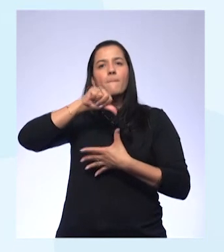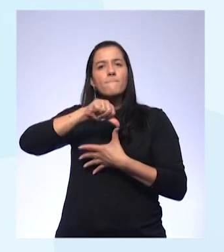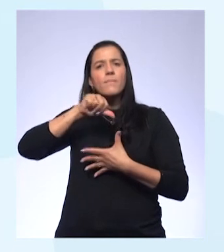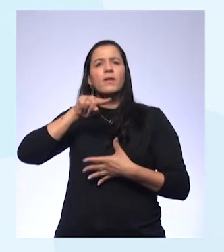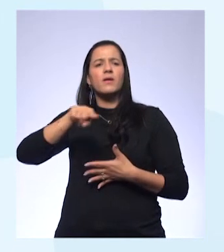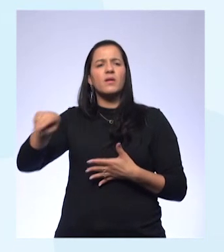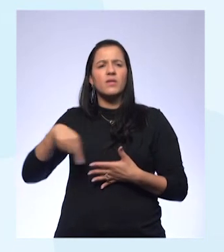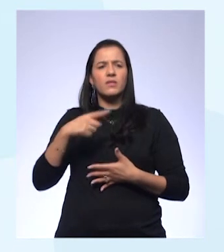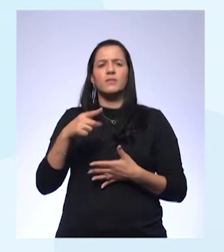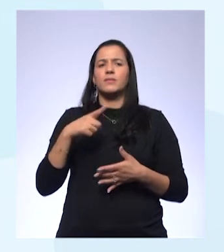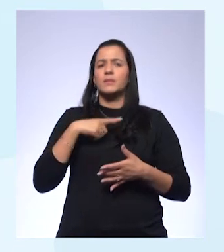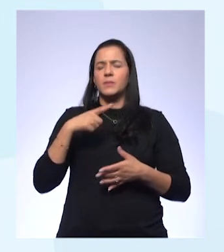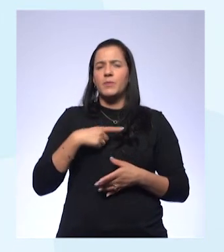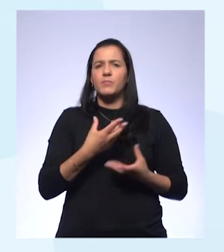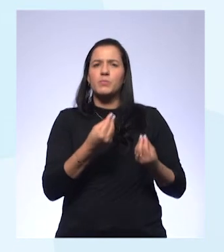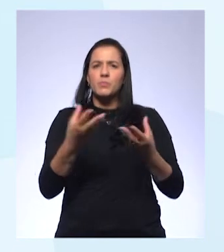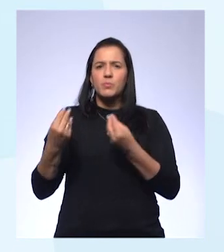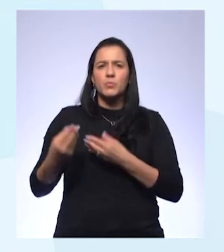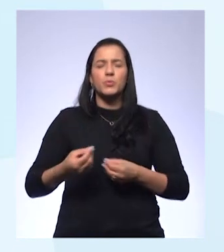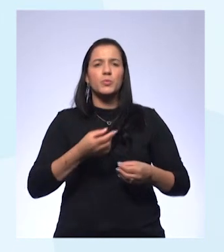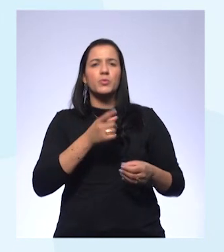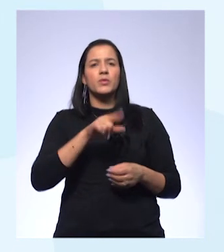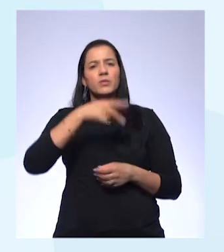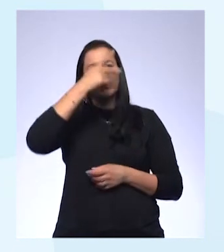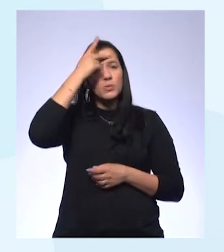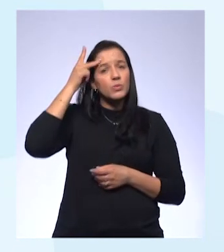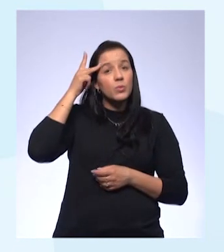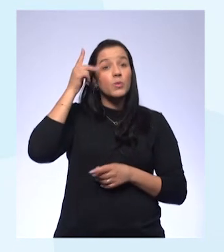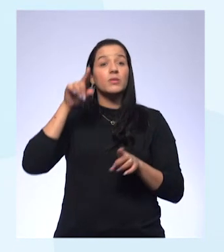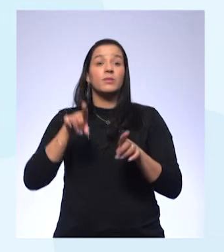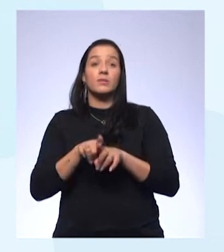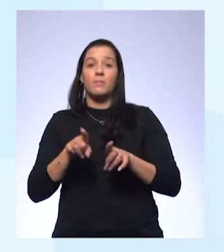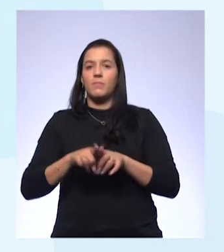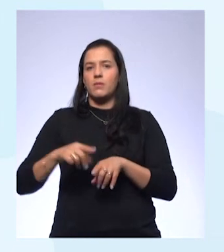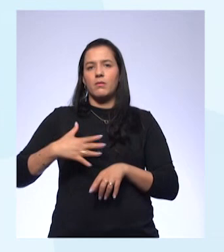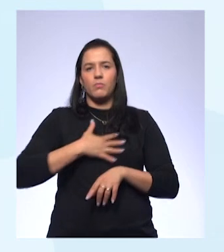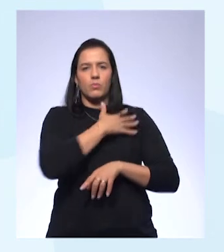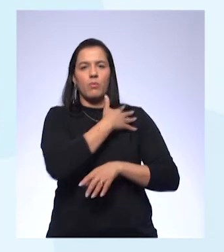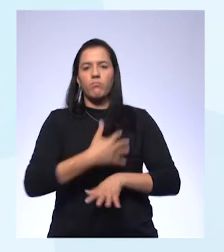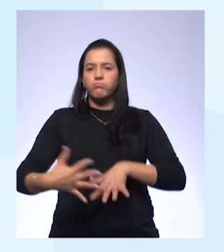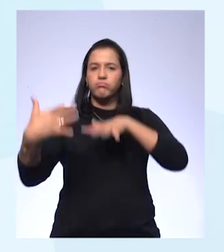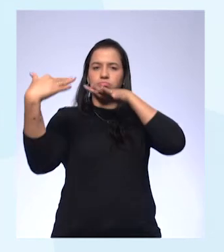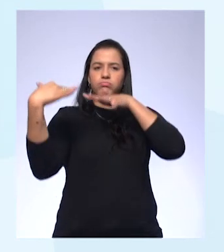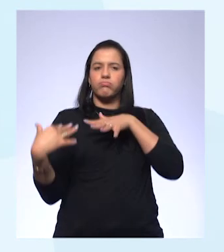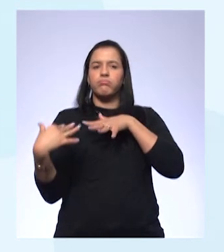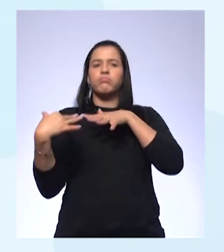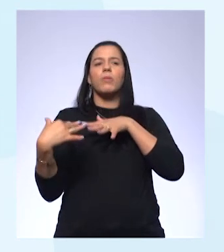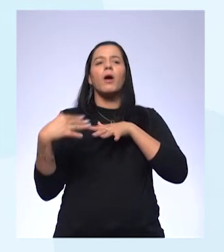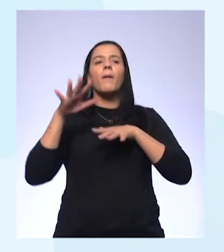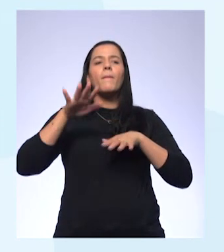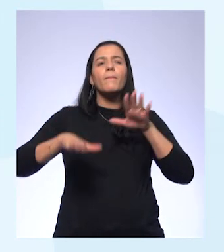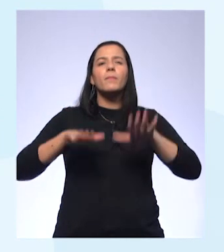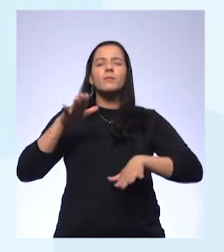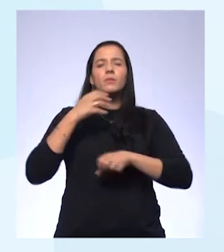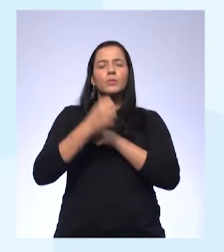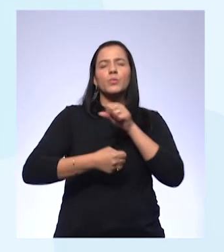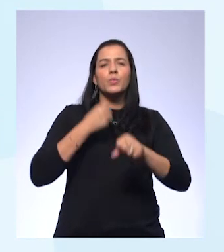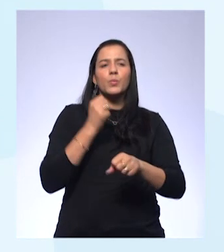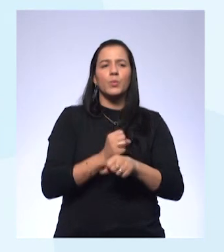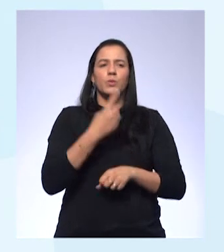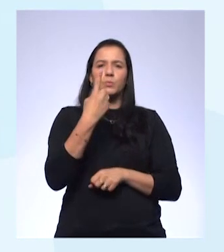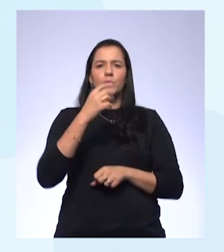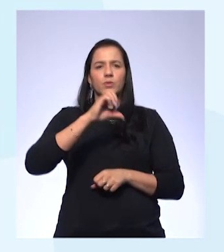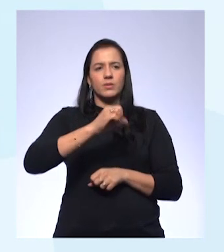ditaduras cívico-militares entre as décadas de 1960 e 1980. Essas ditaduras